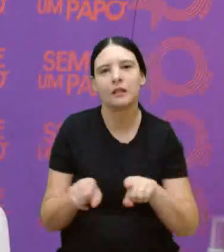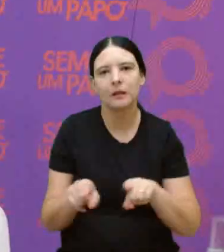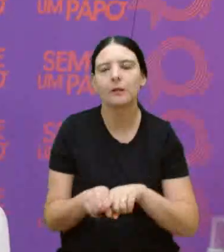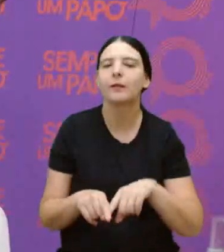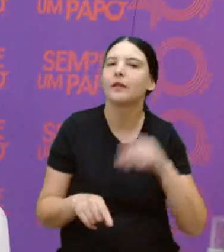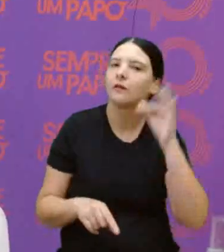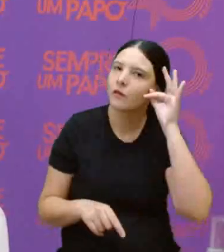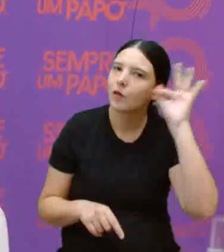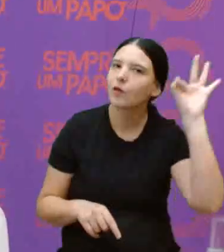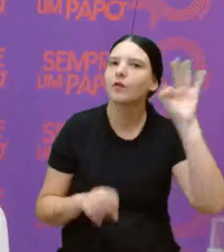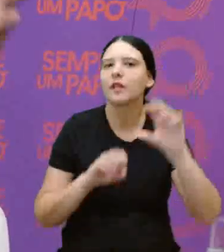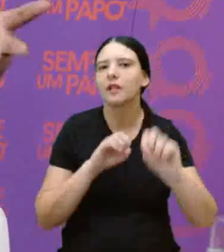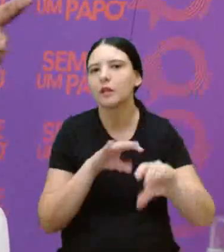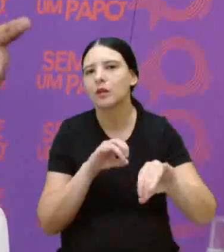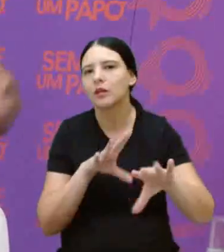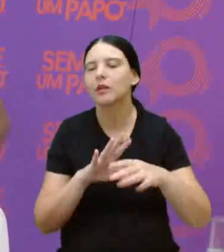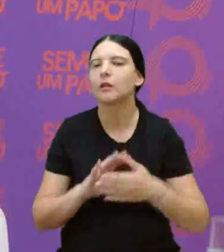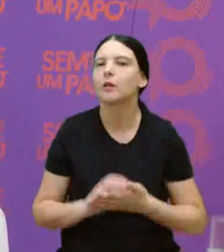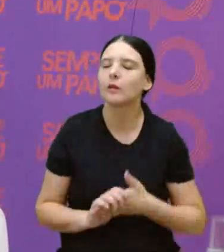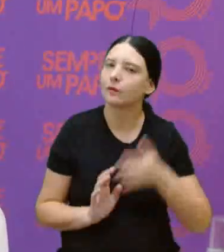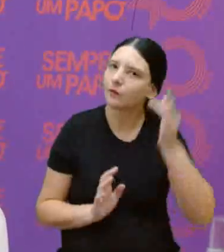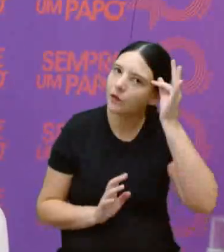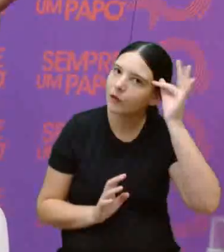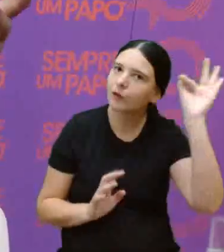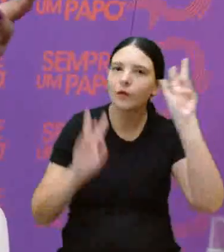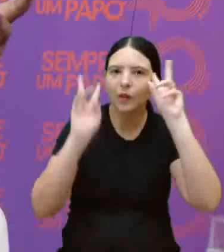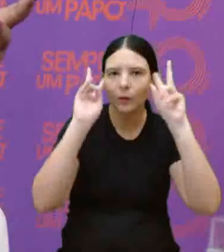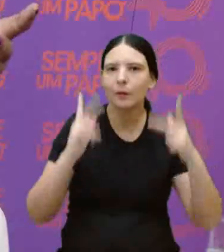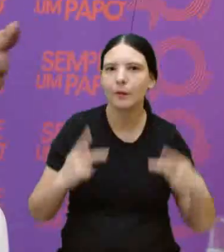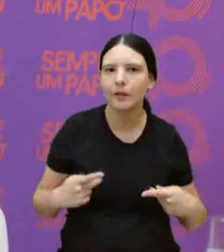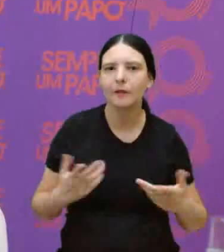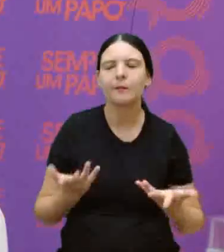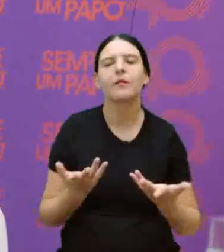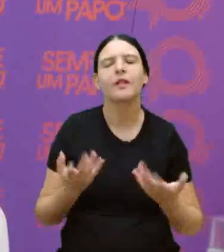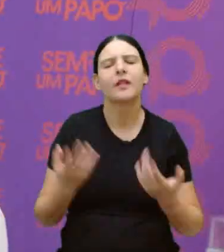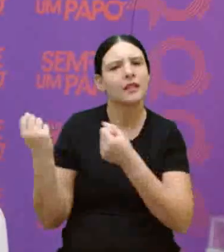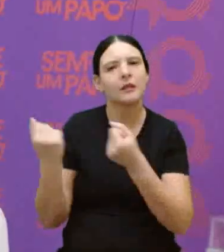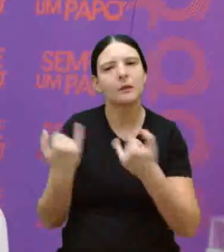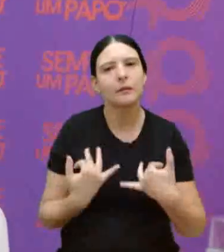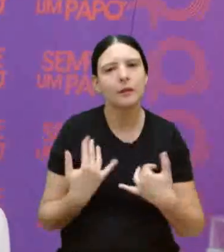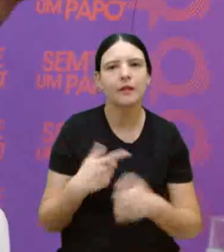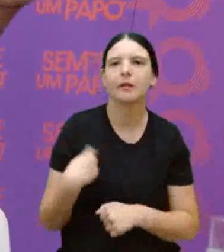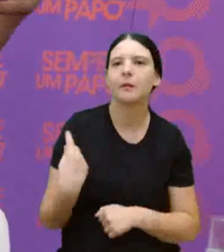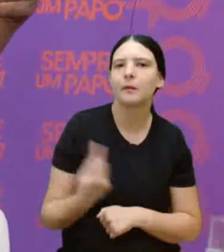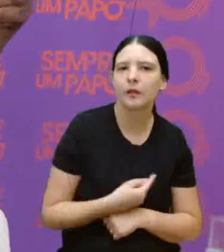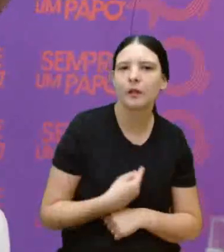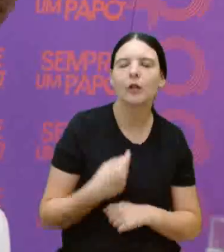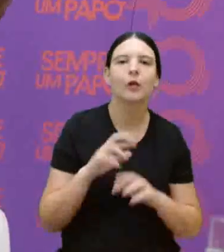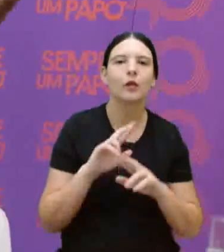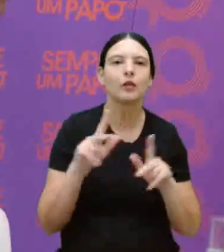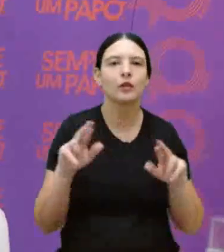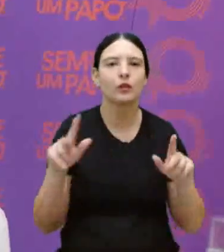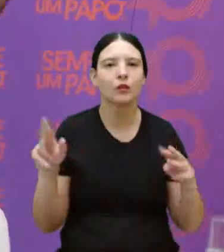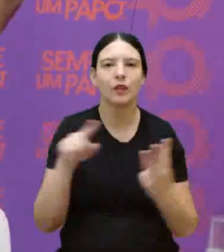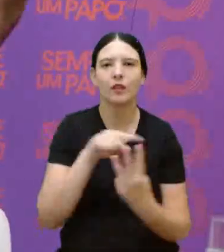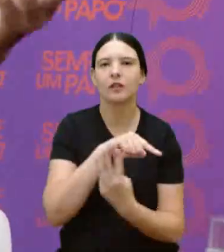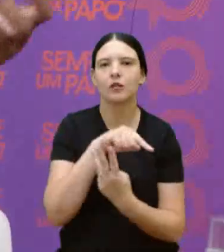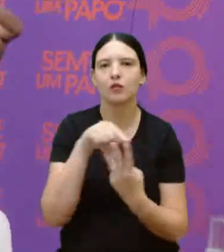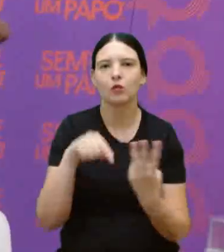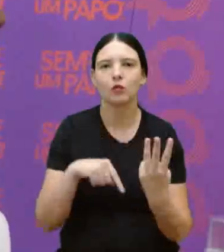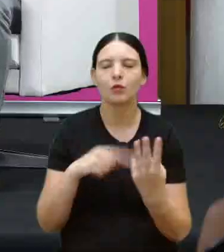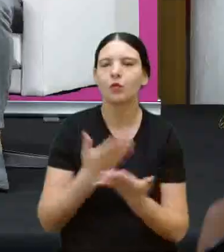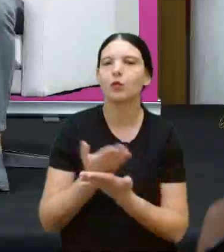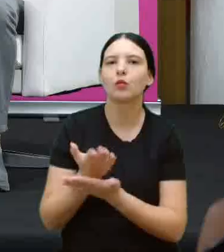a filosofia humana, né, em si. Fala um pouquinho para a gente dessas diferenças, né, dentro do seu estudo, quais são